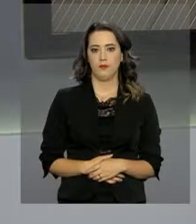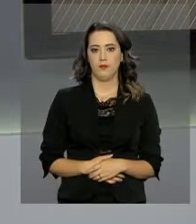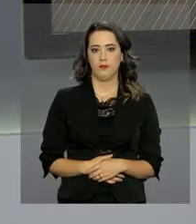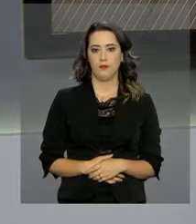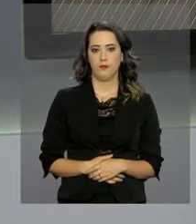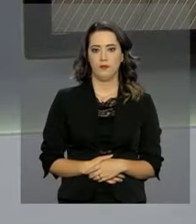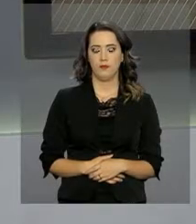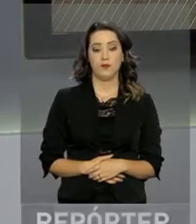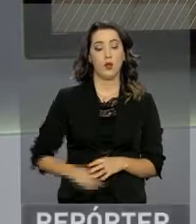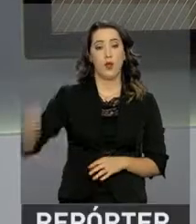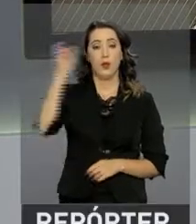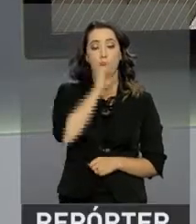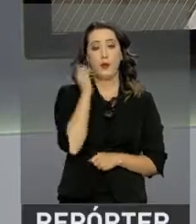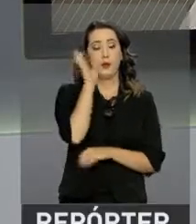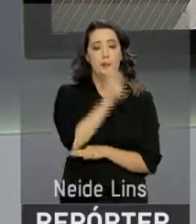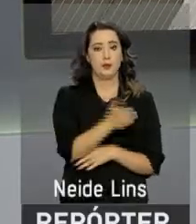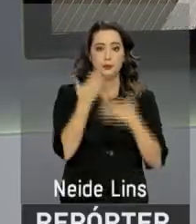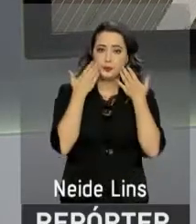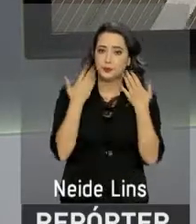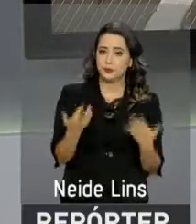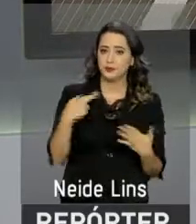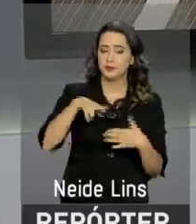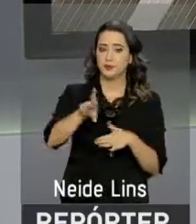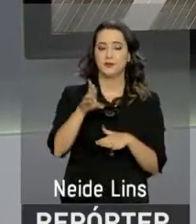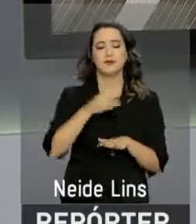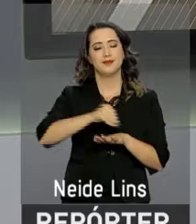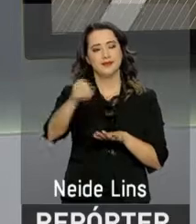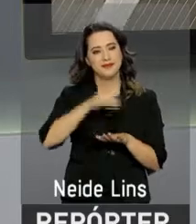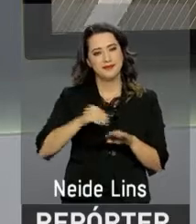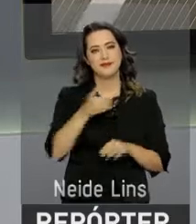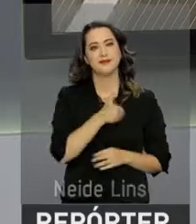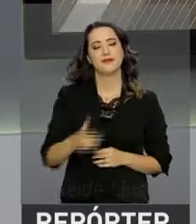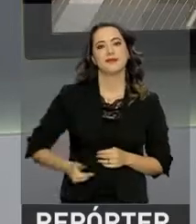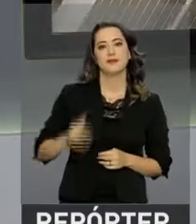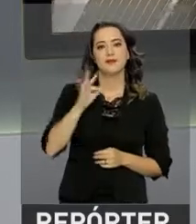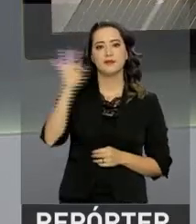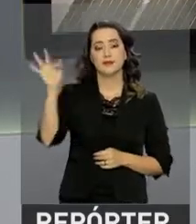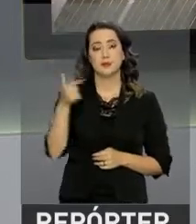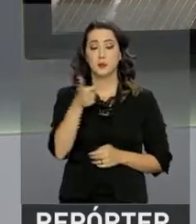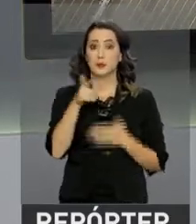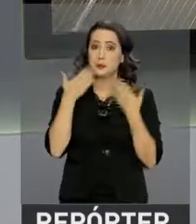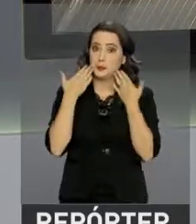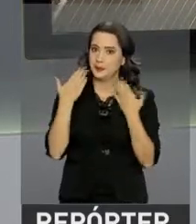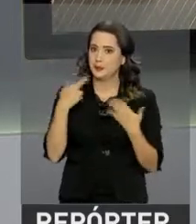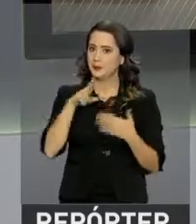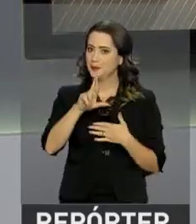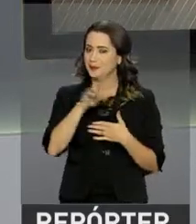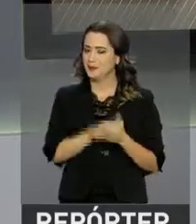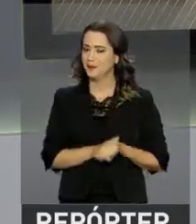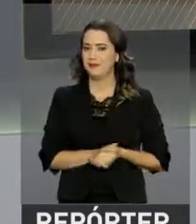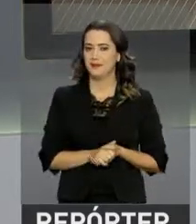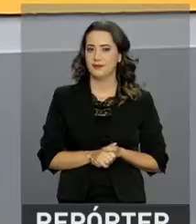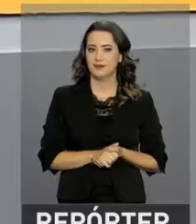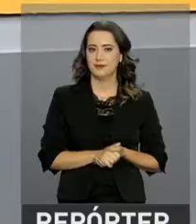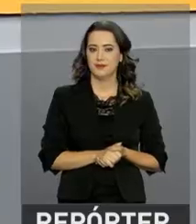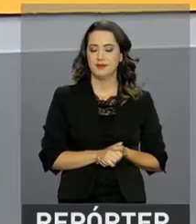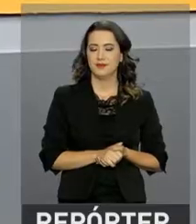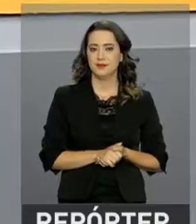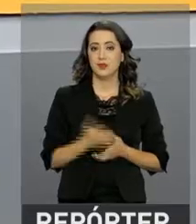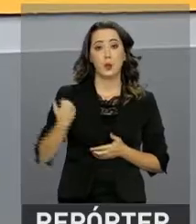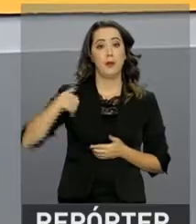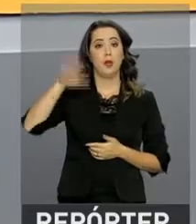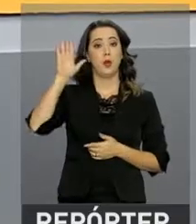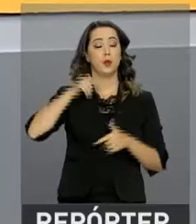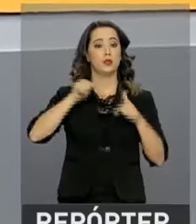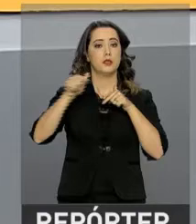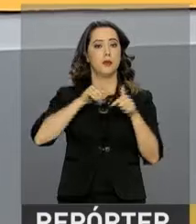olá boa tarde acompanha agora aqui com a gente as notícias do governo federal em mais uma edição do repórter nbr a